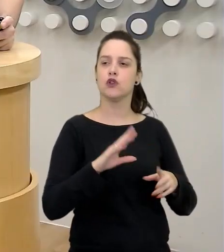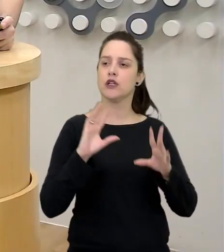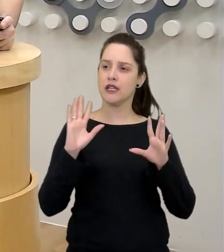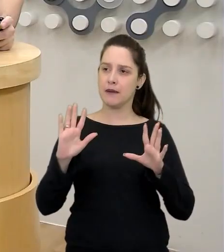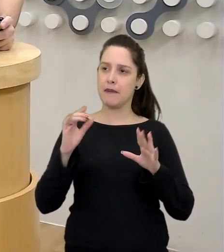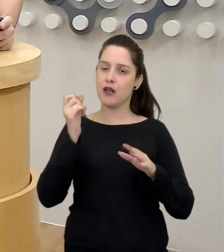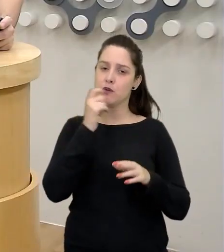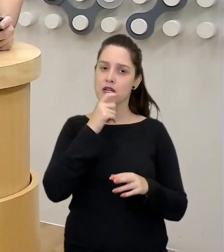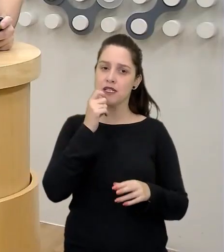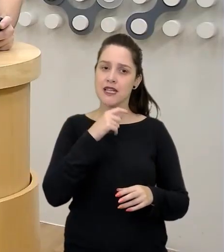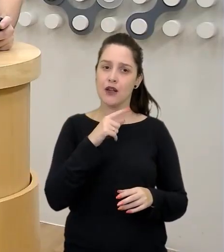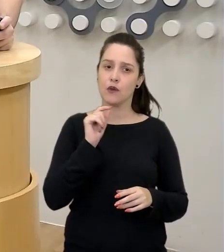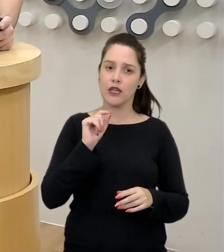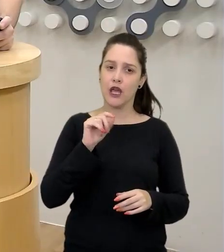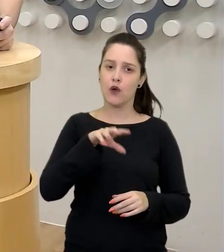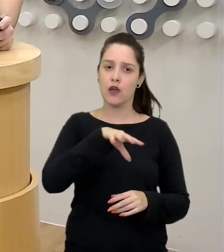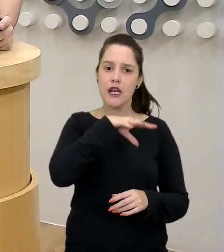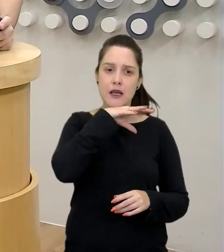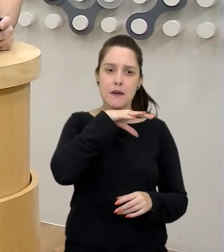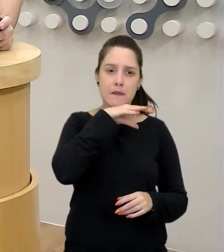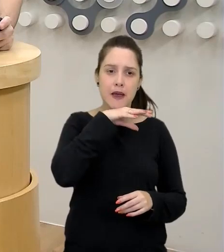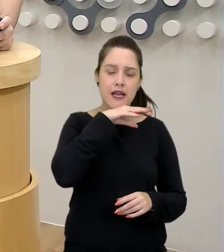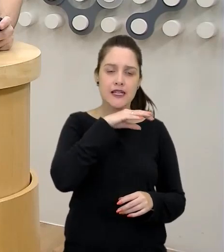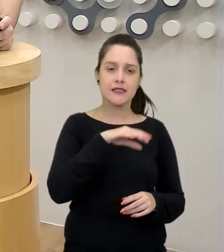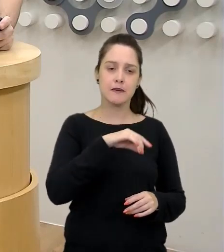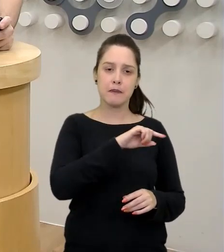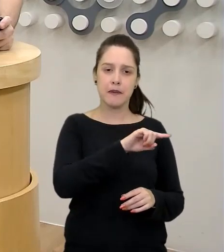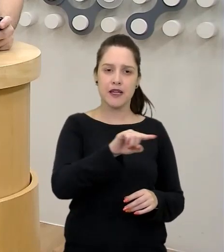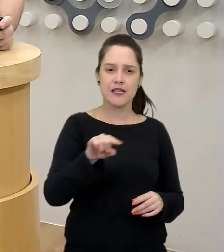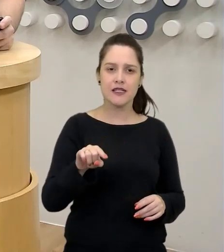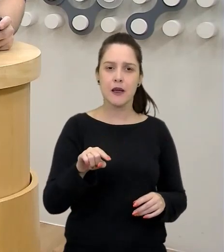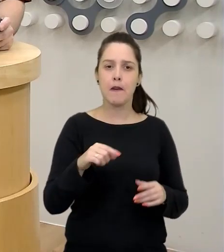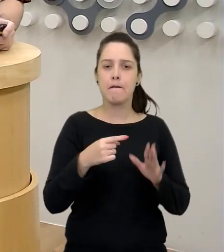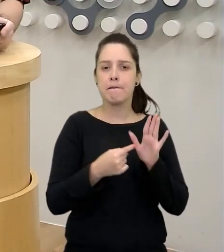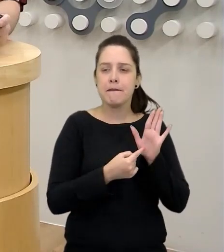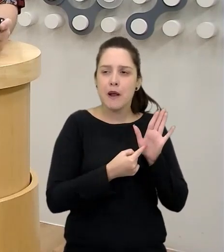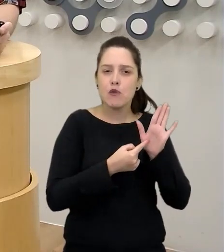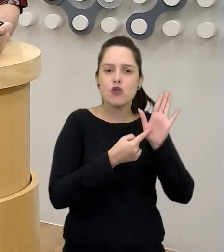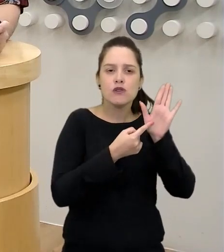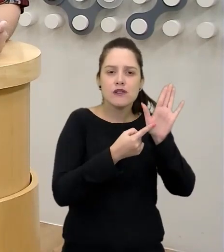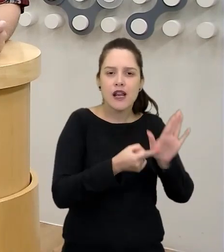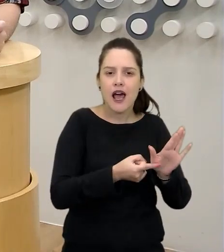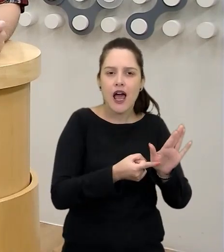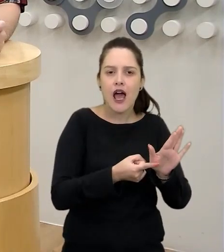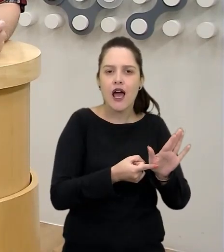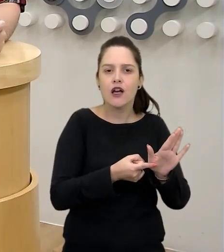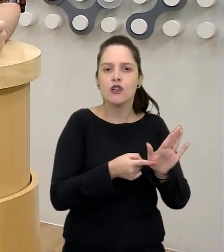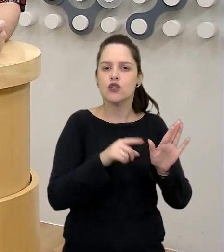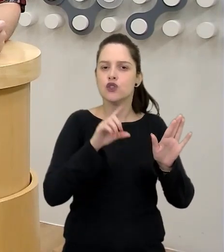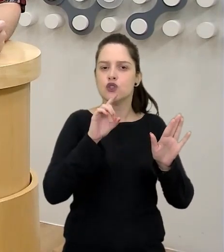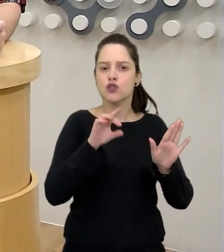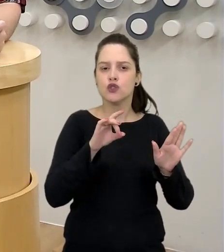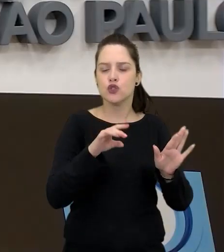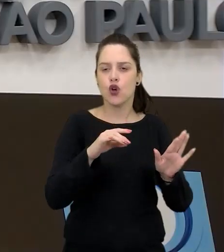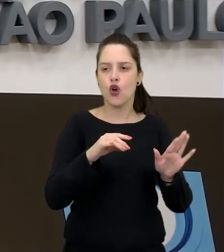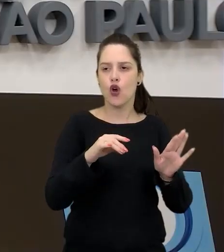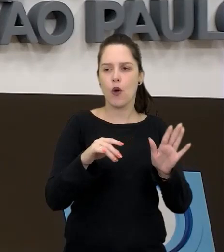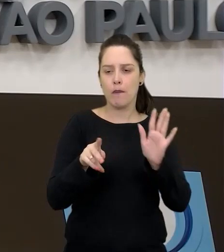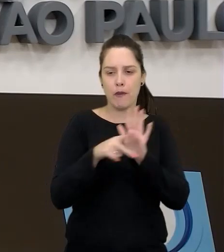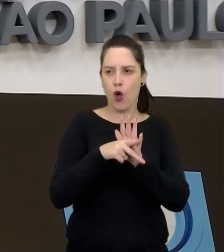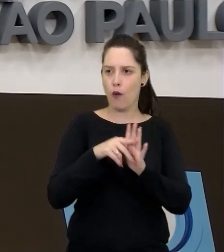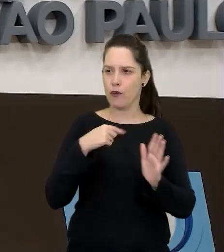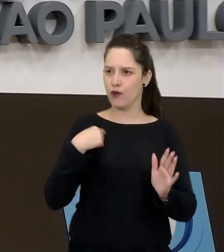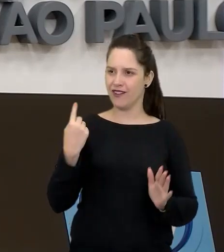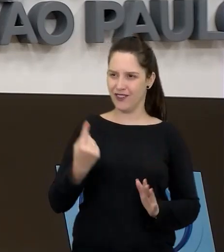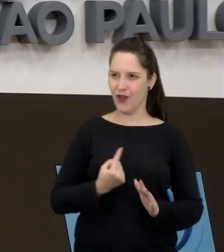animais encarnam, eles são humanizados para mostrar determinados aspectos nossos. Então, a raposa e a uva,